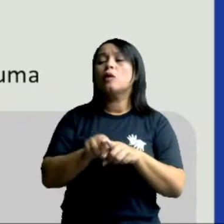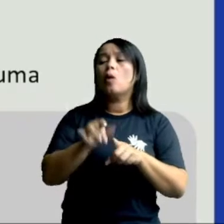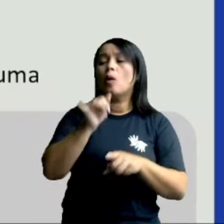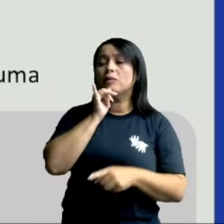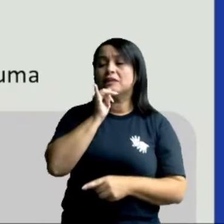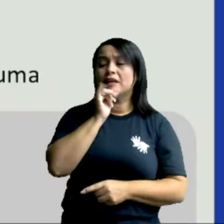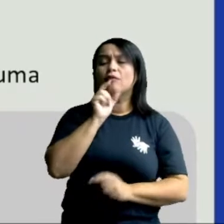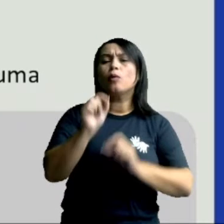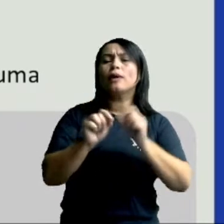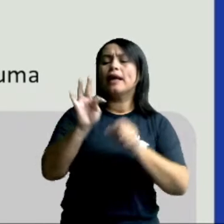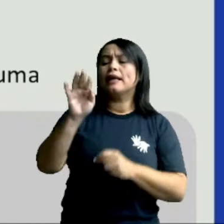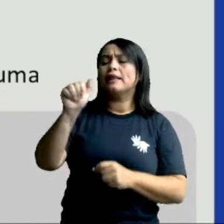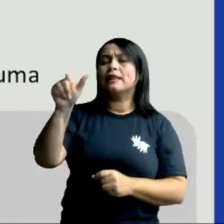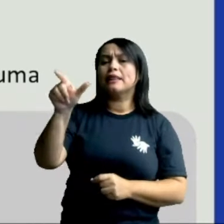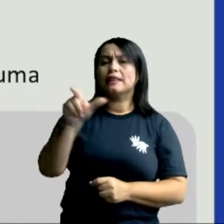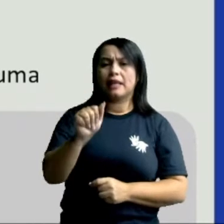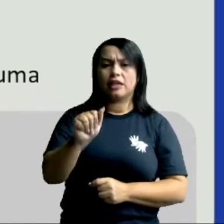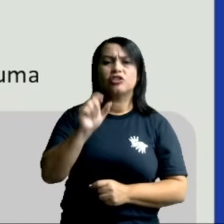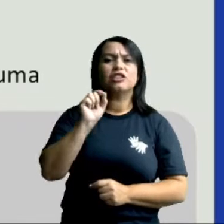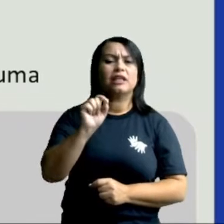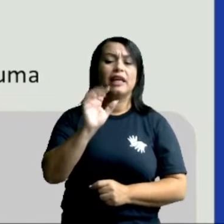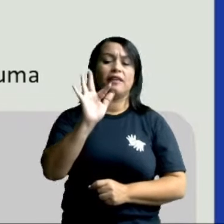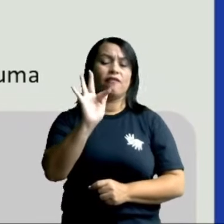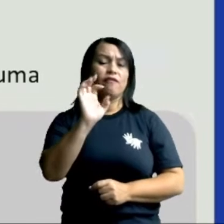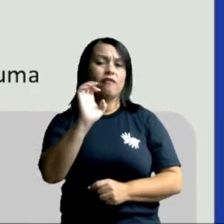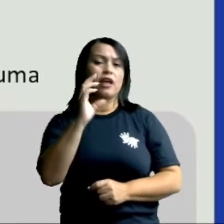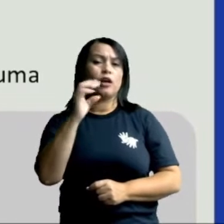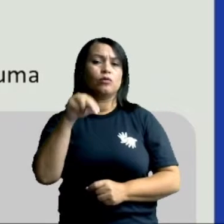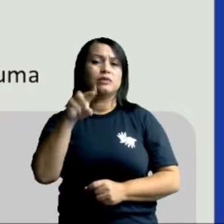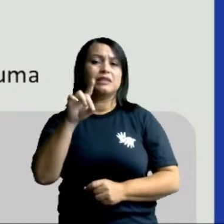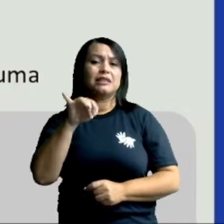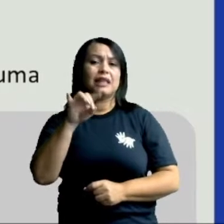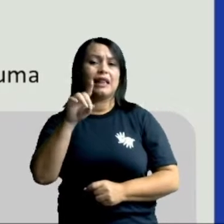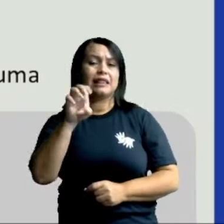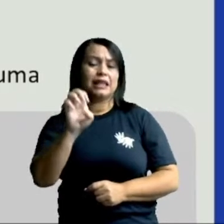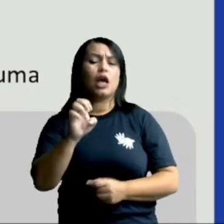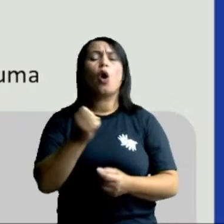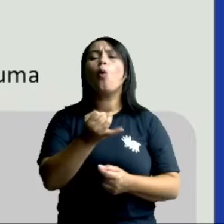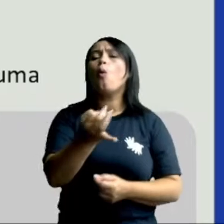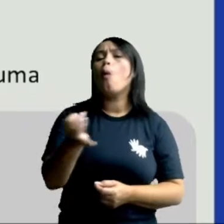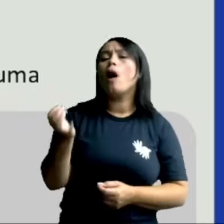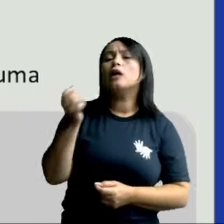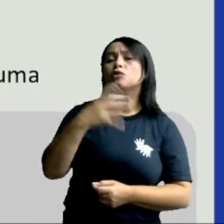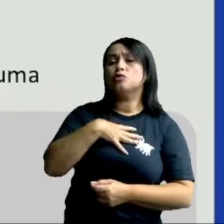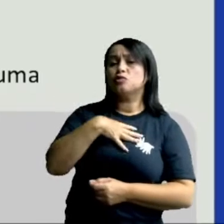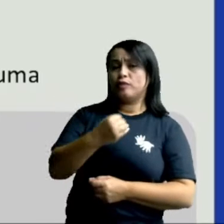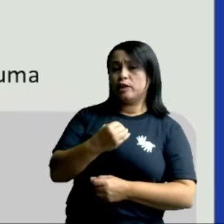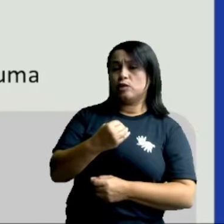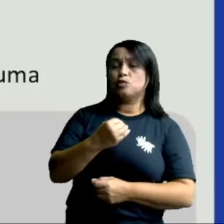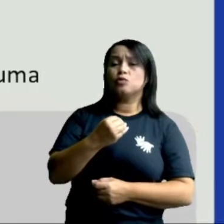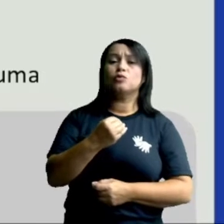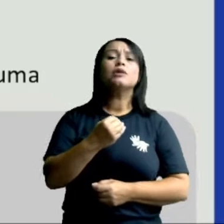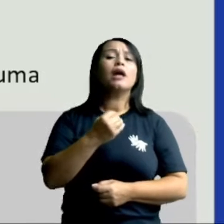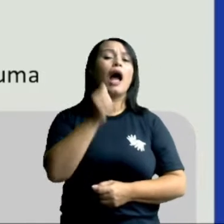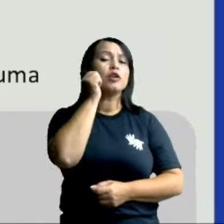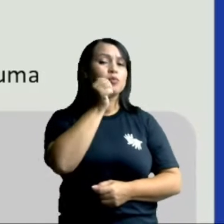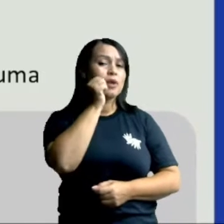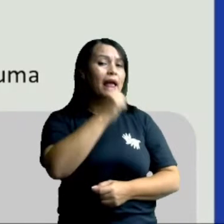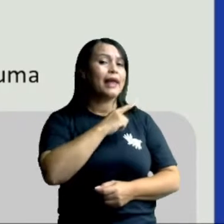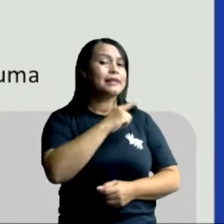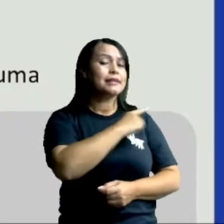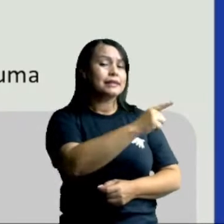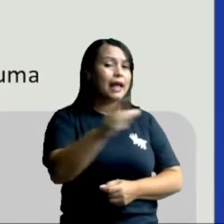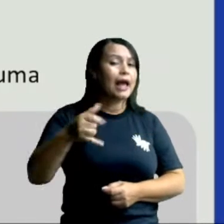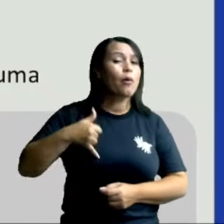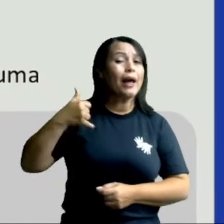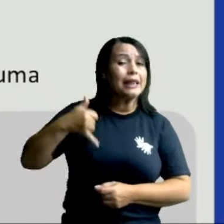O que é a taxa de fecundidade? É uma média que indica o número de filhos por mulher em idade de ser mãe. Né? O que é a